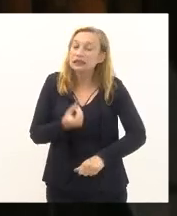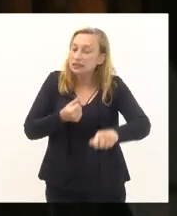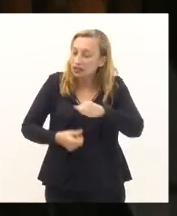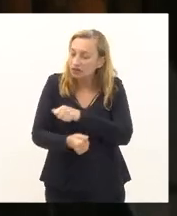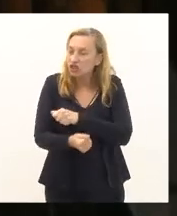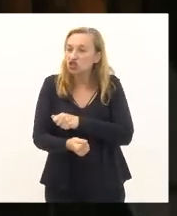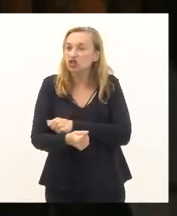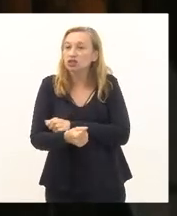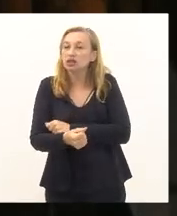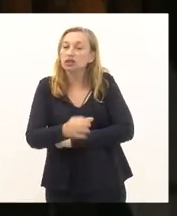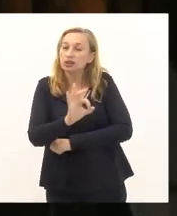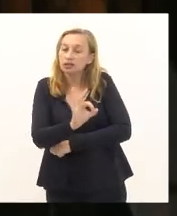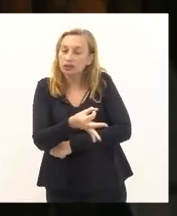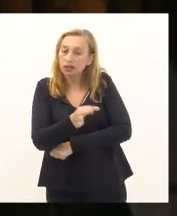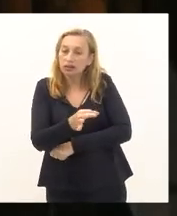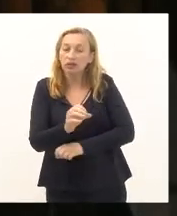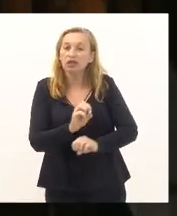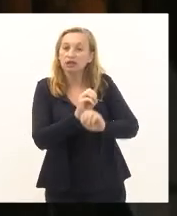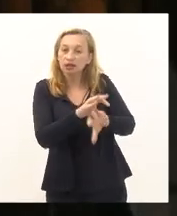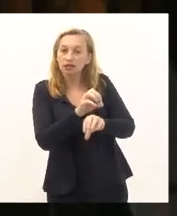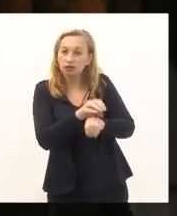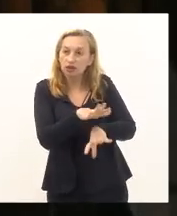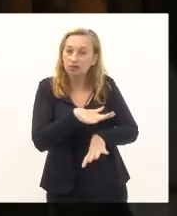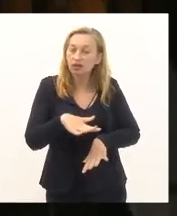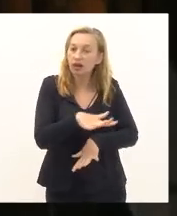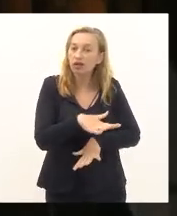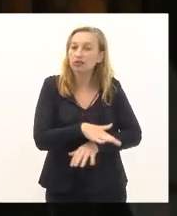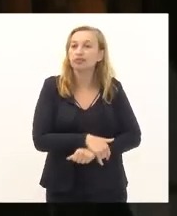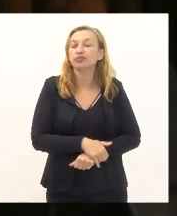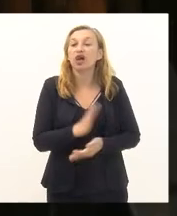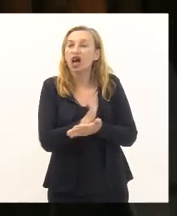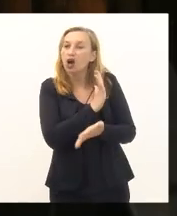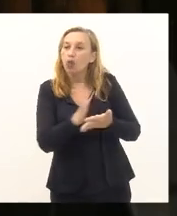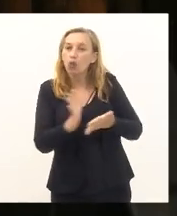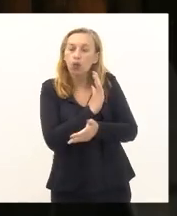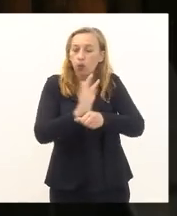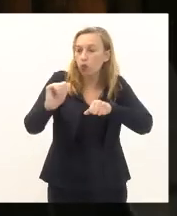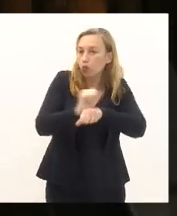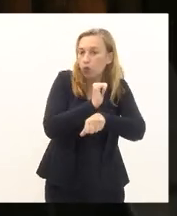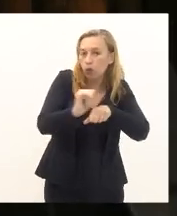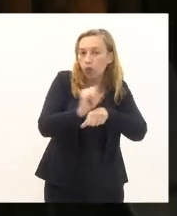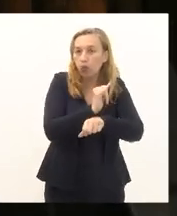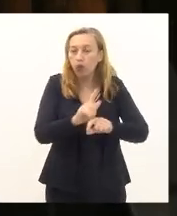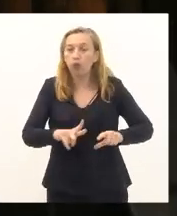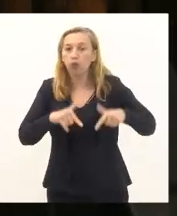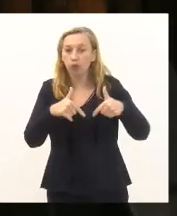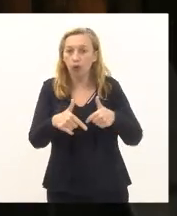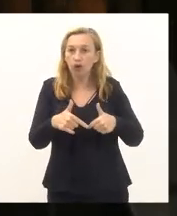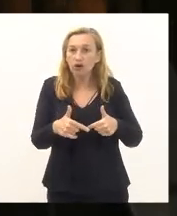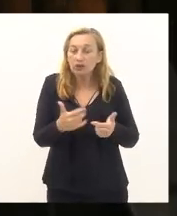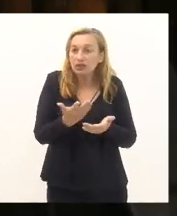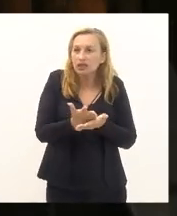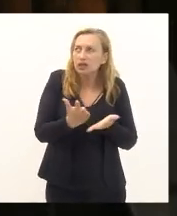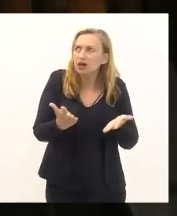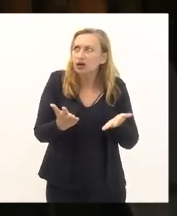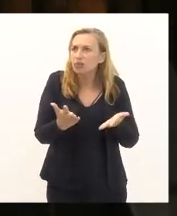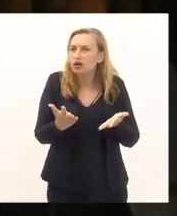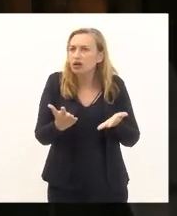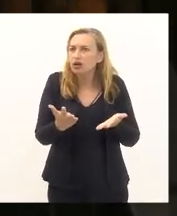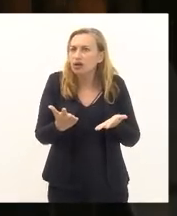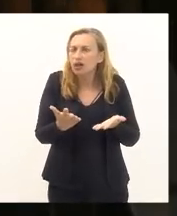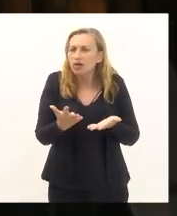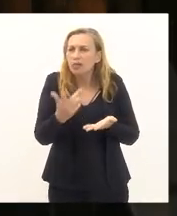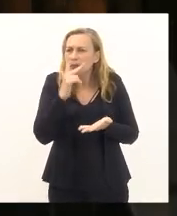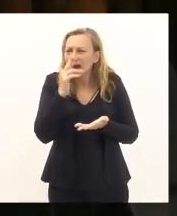investir o mínimo constitucional em educação, algumas estratégias sejam tomadas que acabam se tornando queimar